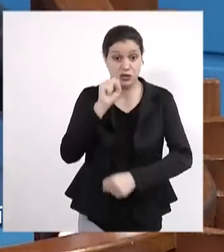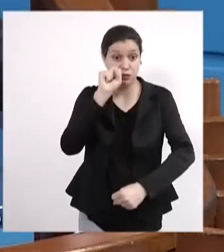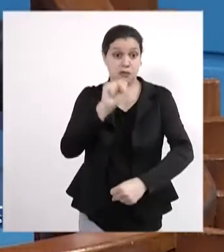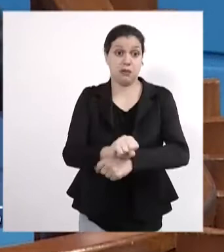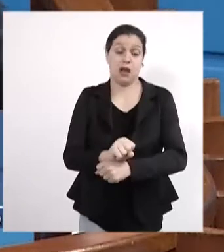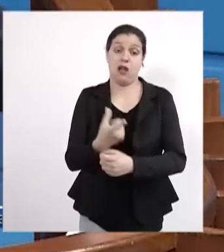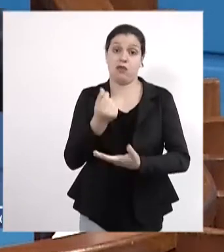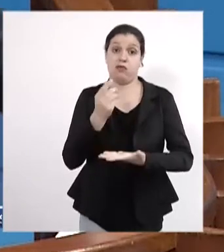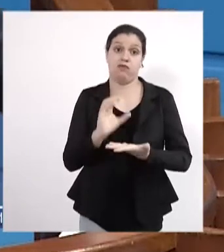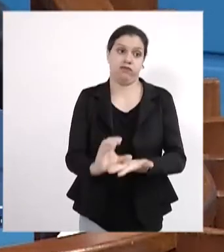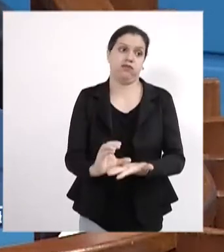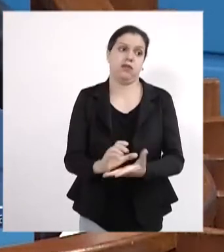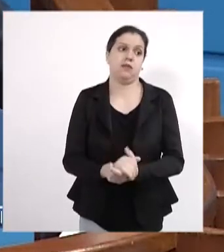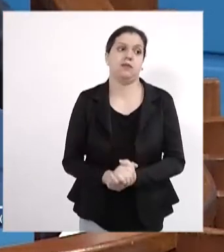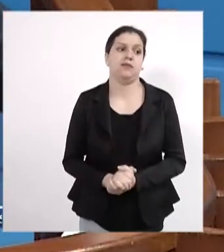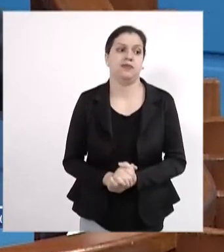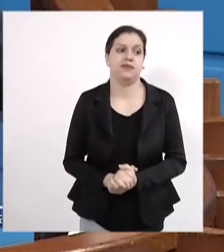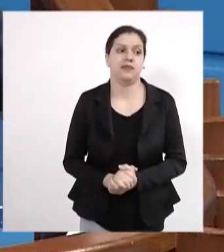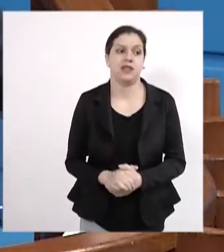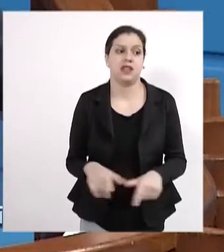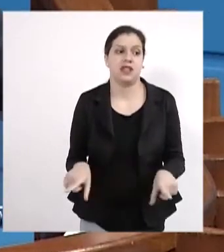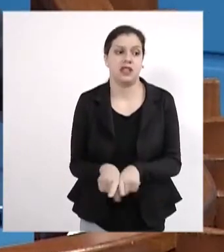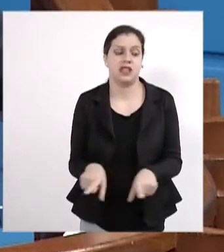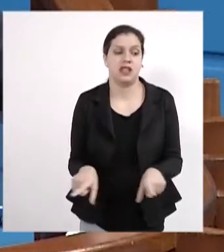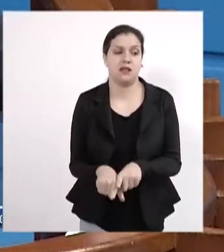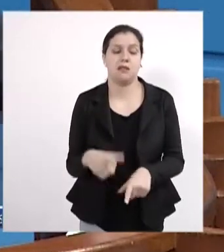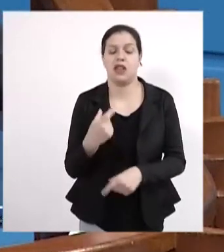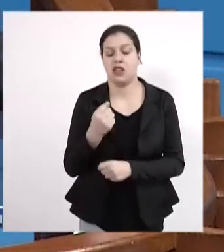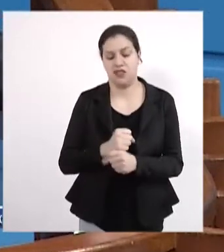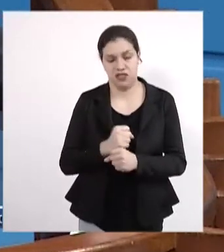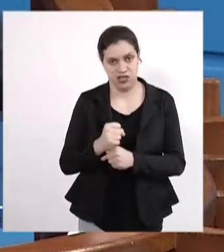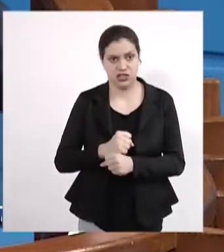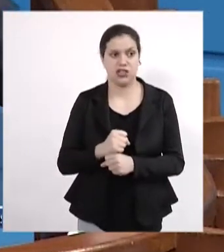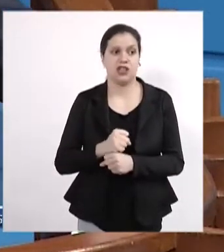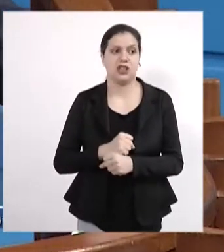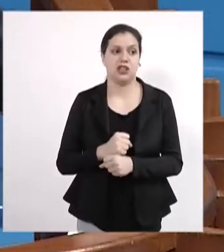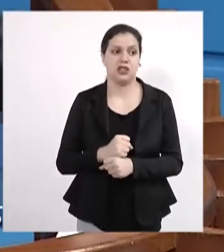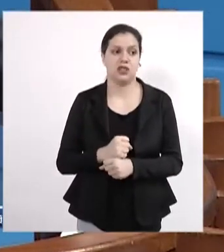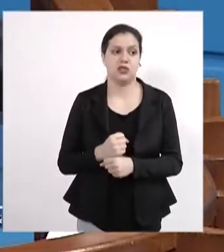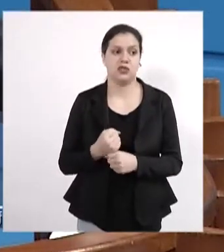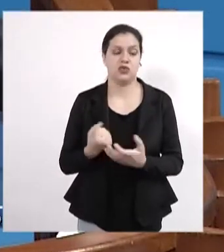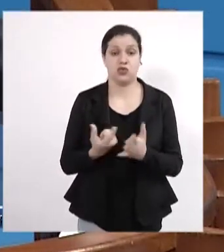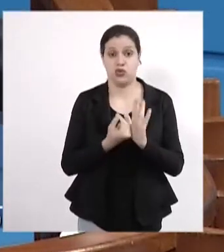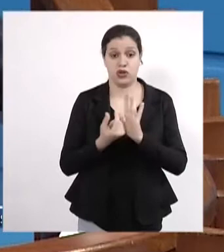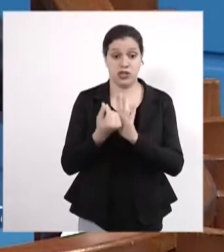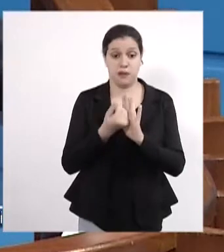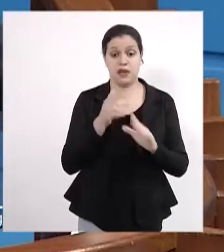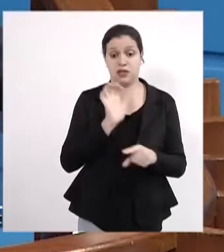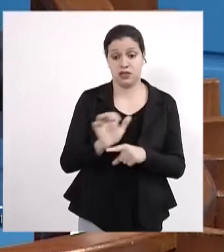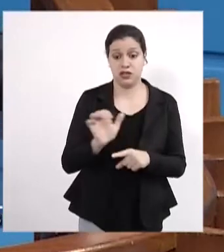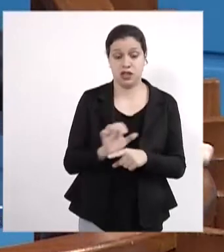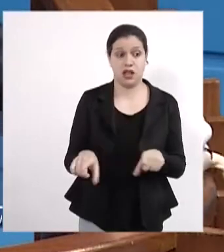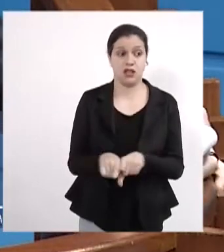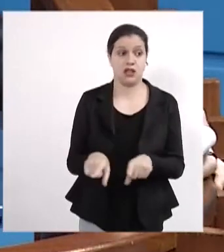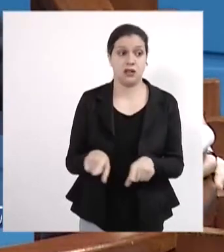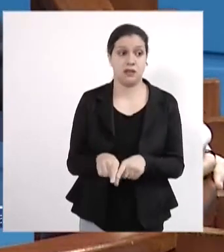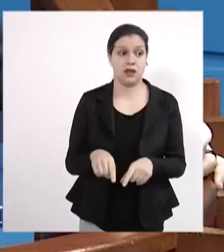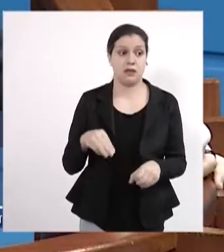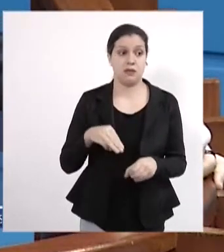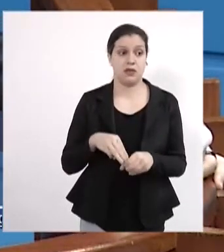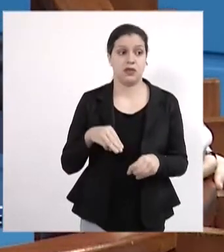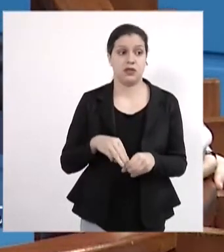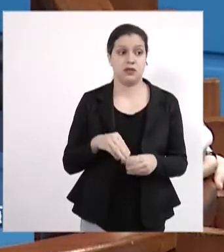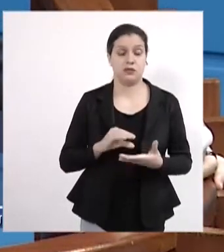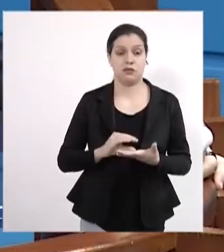essa medida do Paulo Guedes também congela por 20 anos o orçamento dos estados e dos municípios. Por isso que não tem remédio